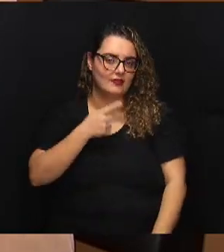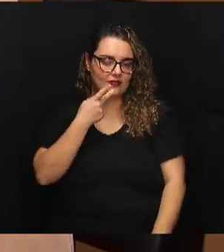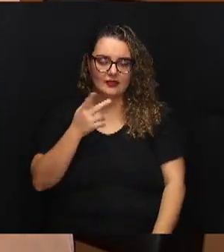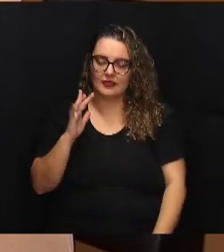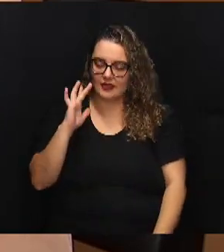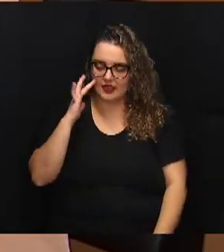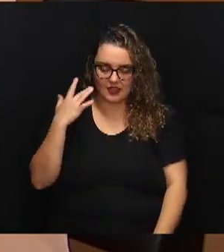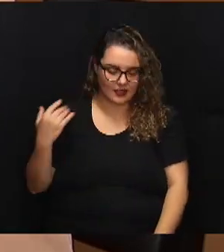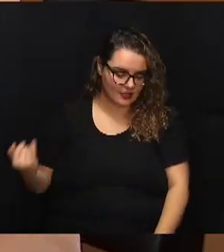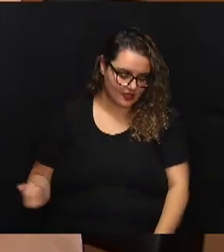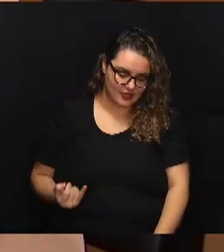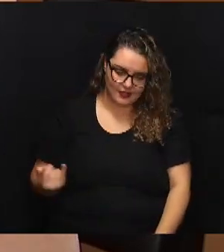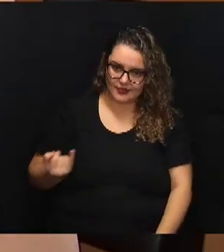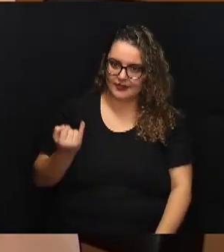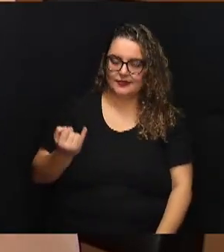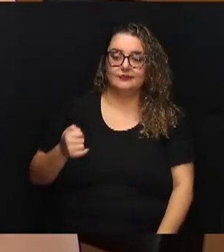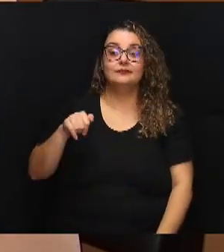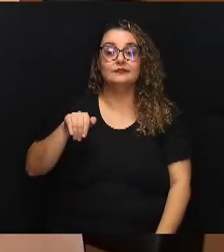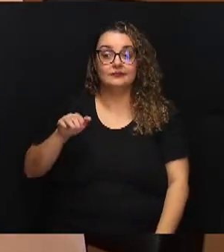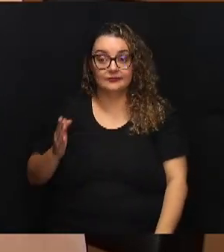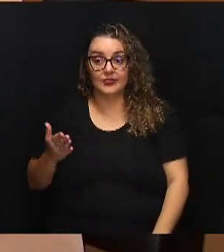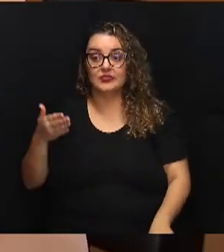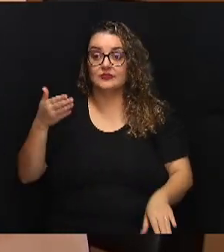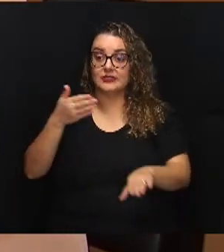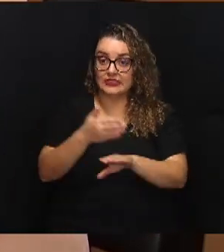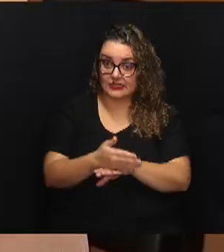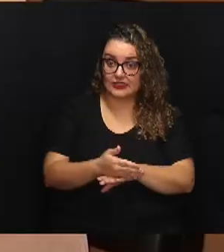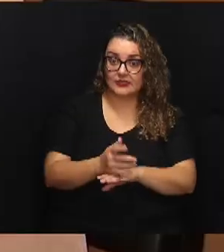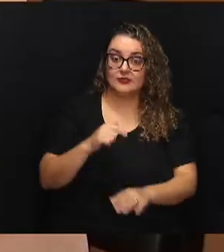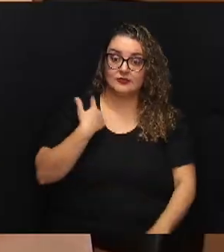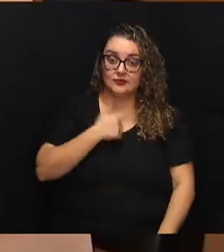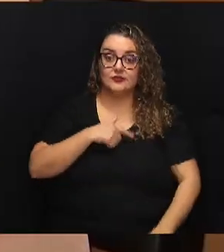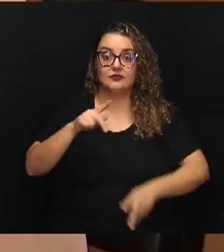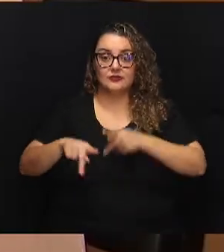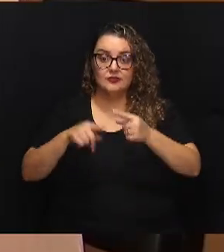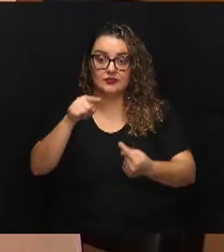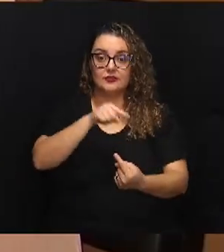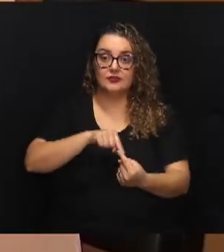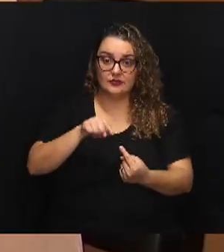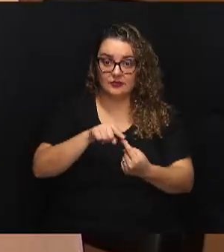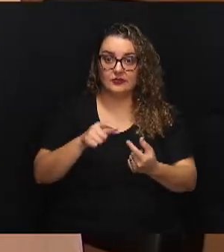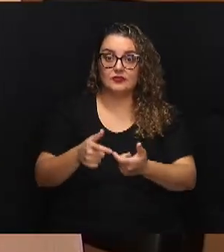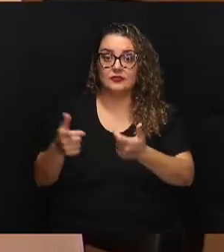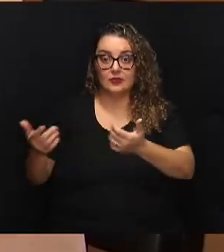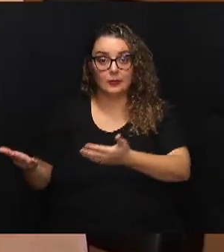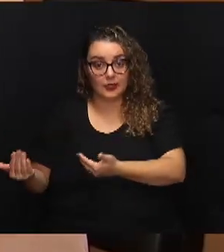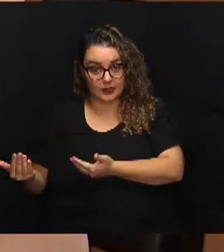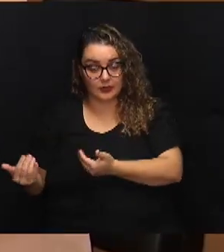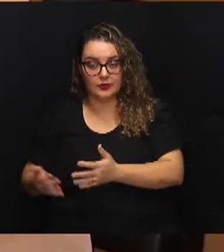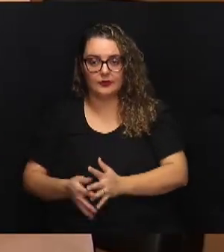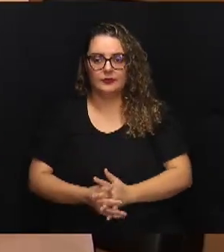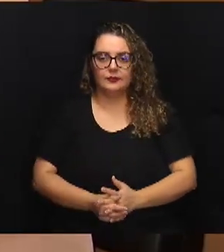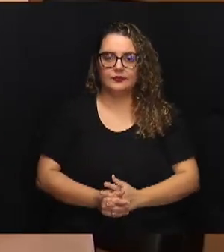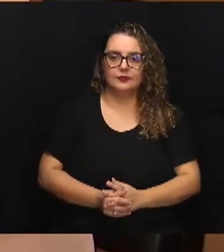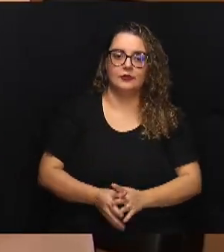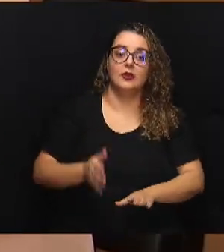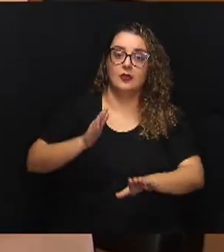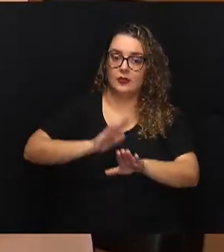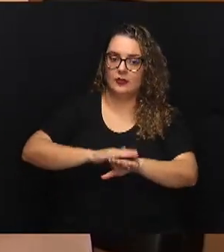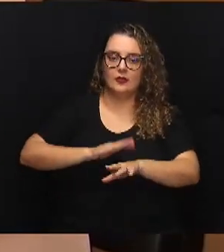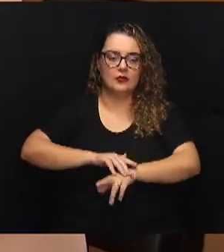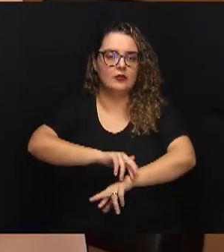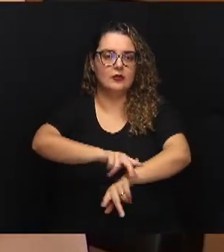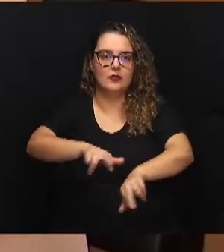para ter cada vez mais o acesso do nosso público-alvo, que é a maioria jovem, às funcionalidades